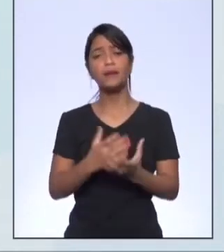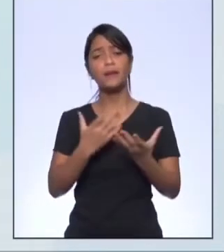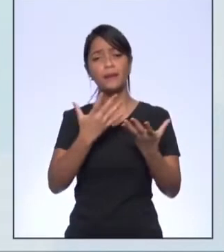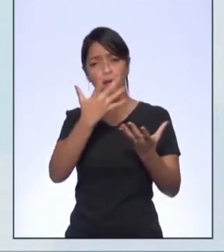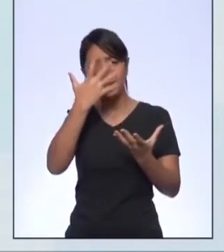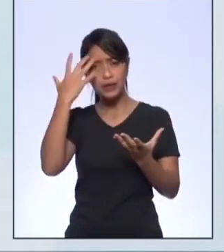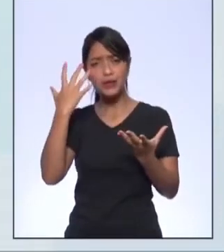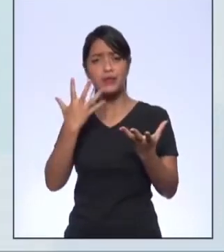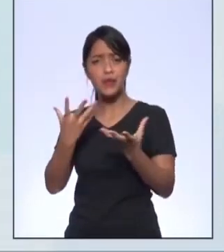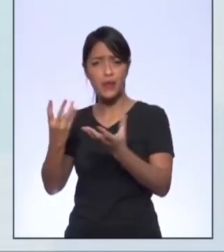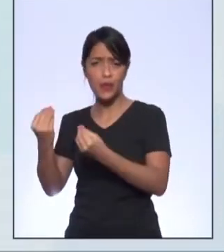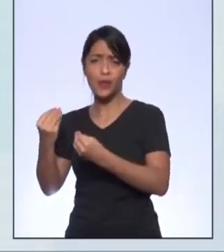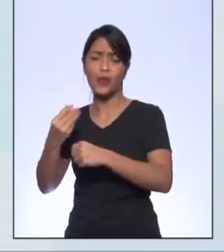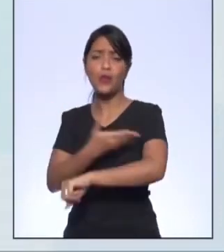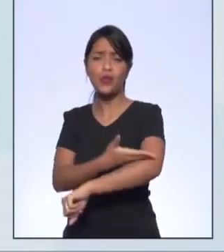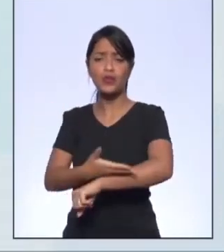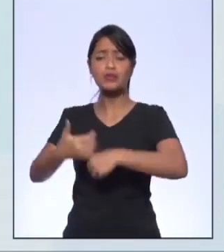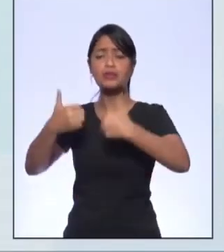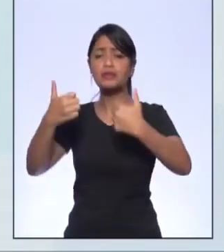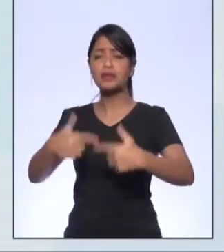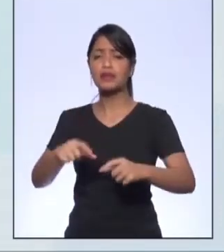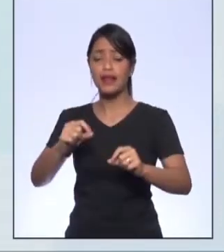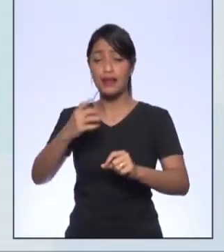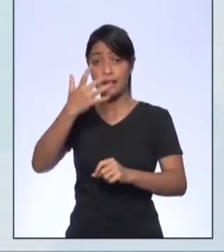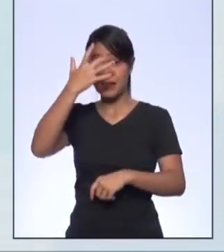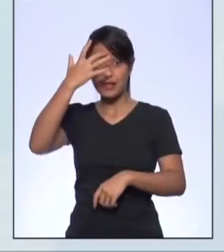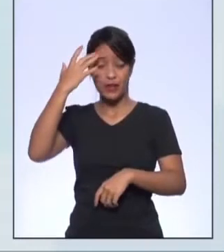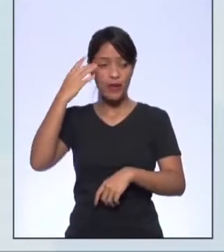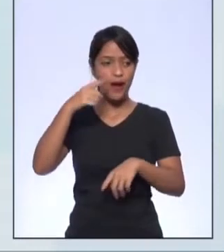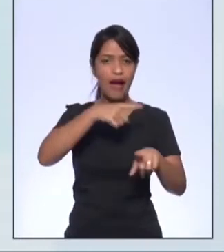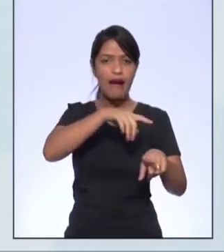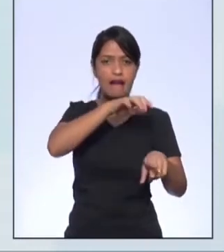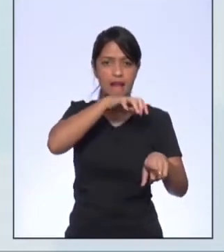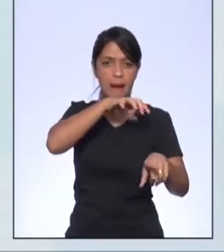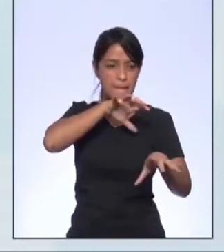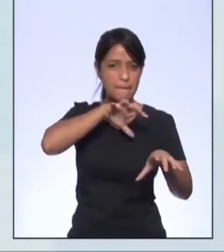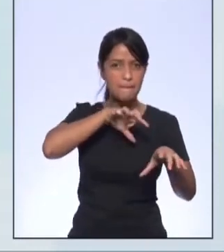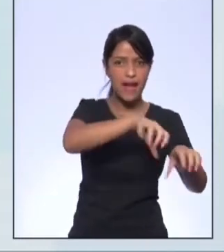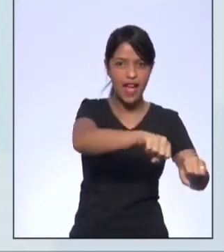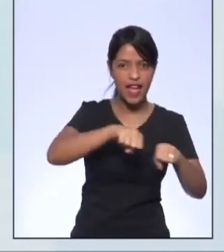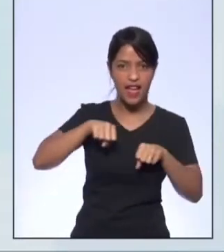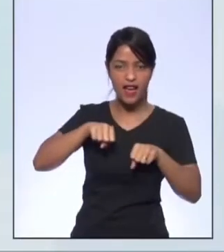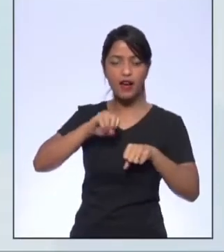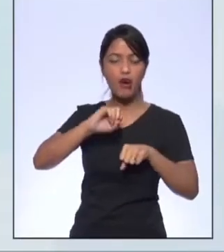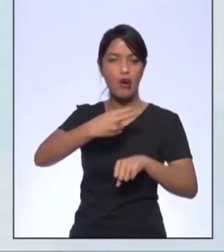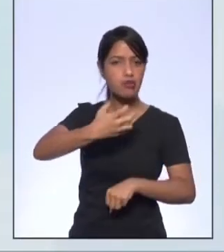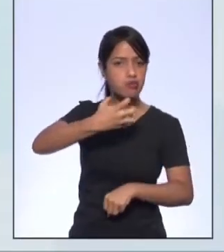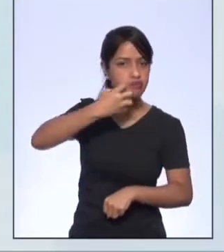ambiente, em punição aos que capturam e criam animais silvestres, muitos deles em vias